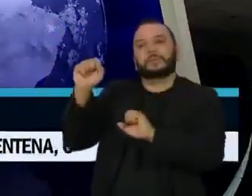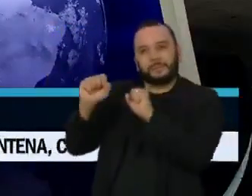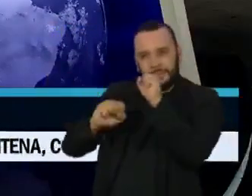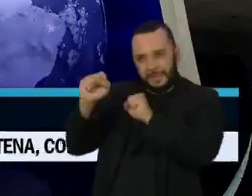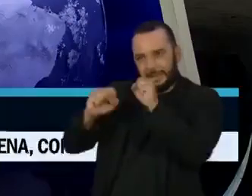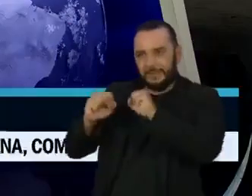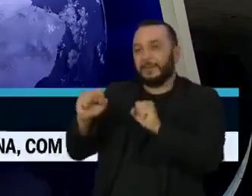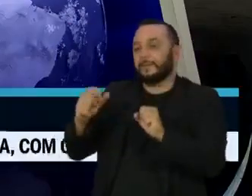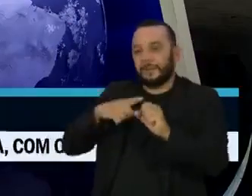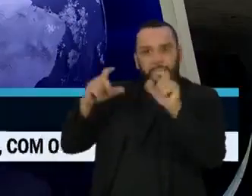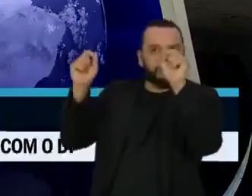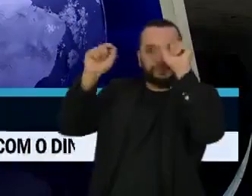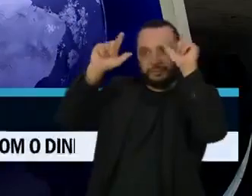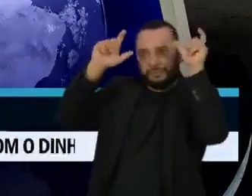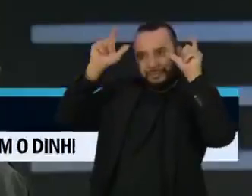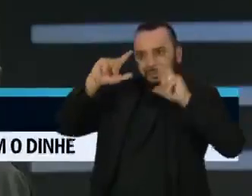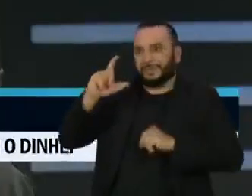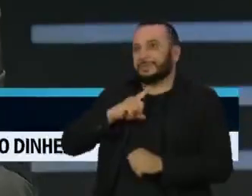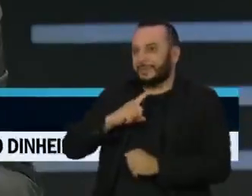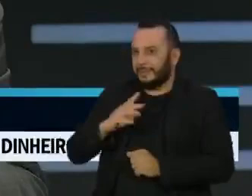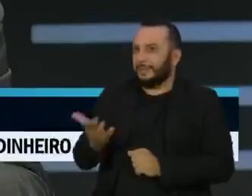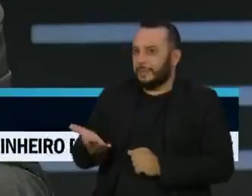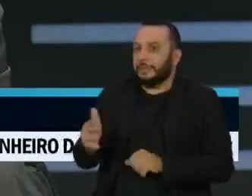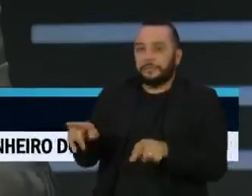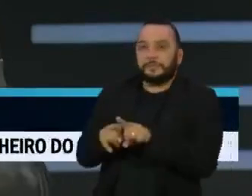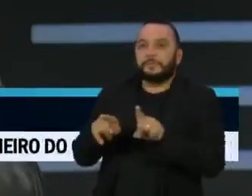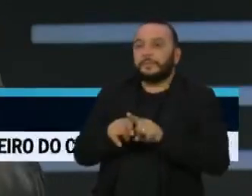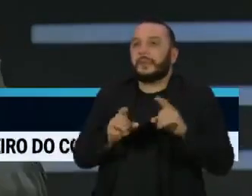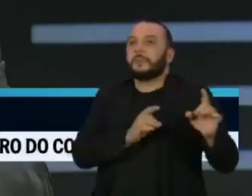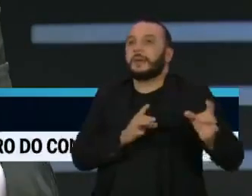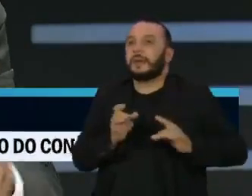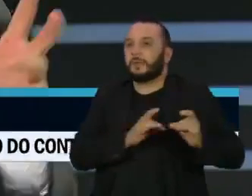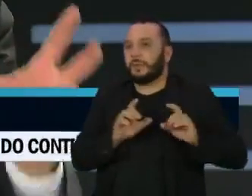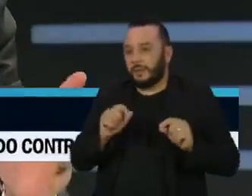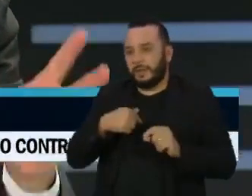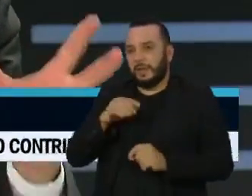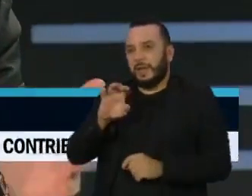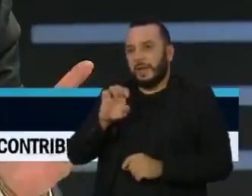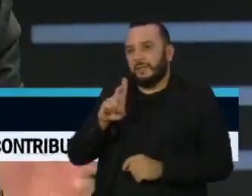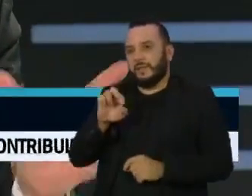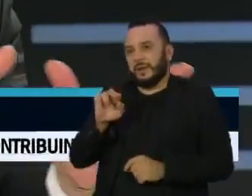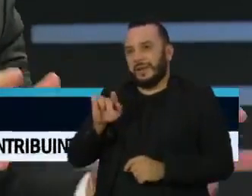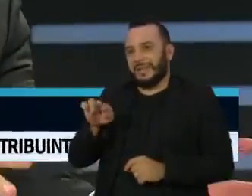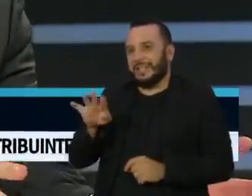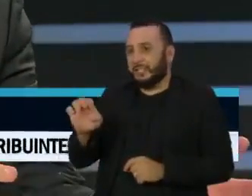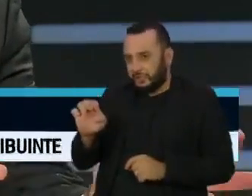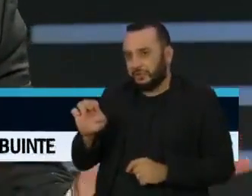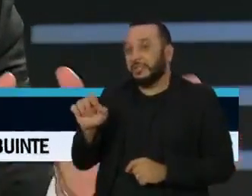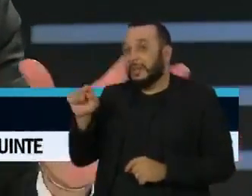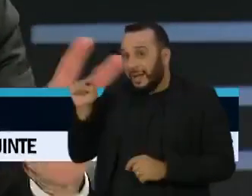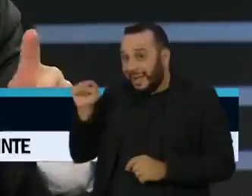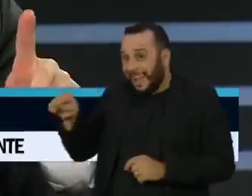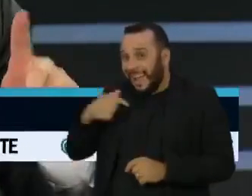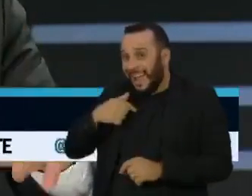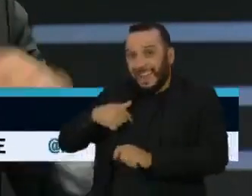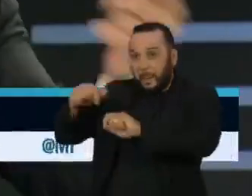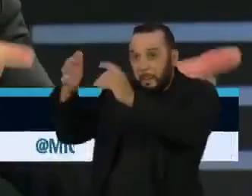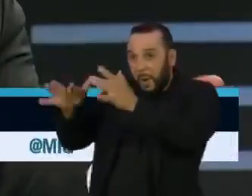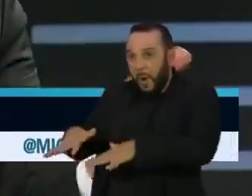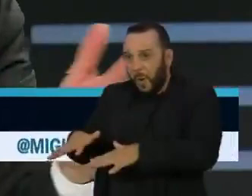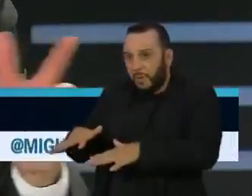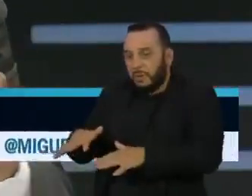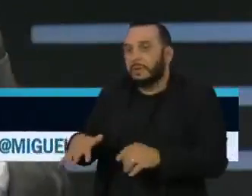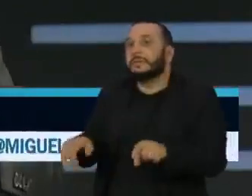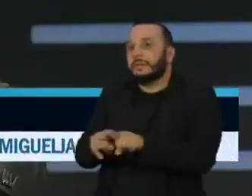aí gerar ia ser um Pânico maior a outro temor é o seguinte a É verdade pode estar levando junto dois três bancos e